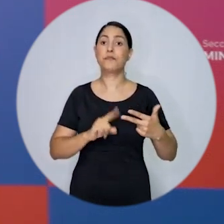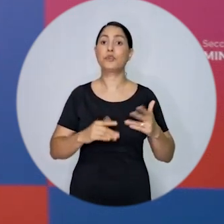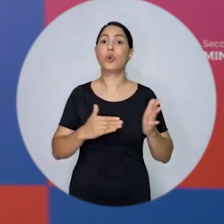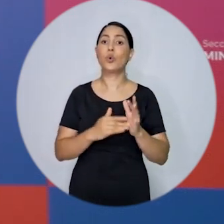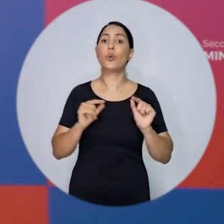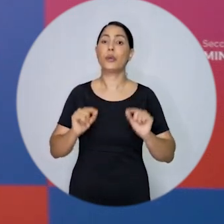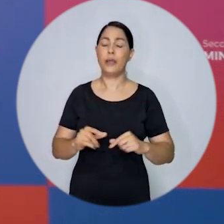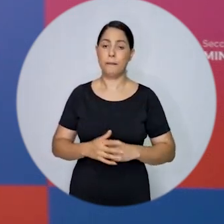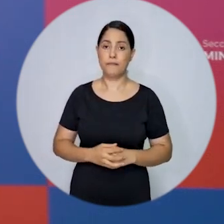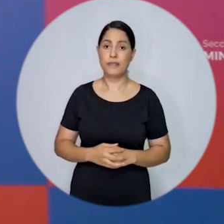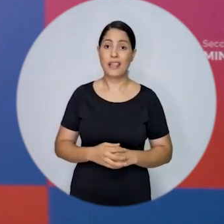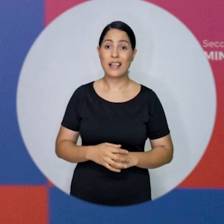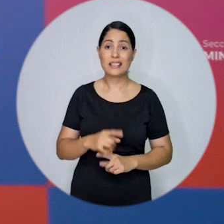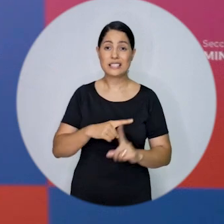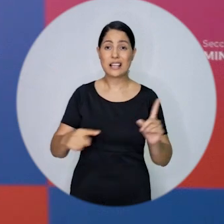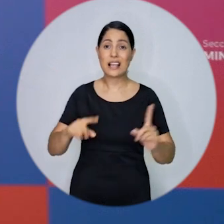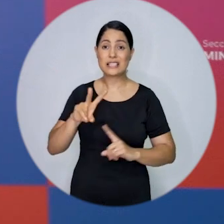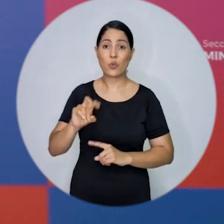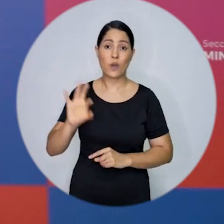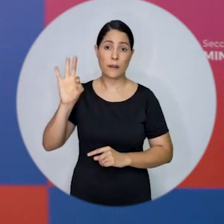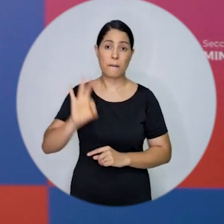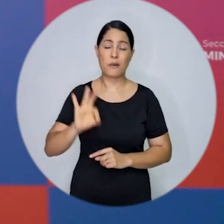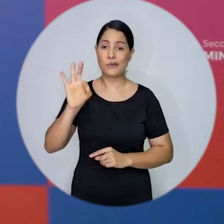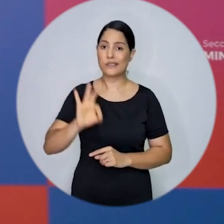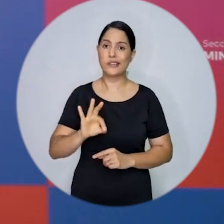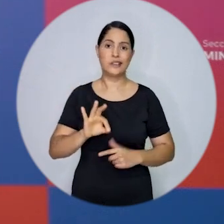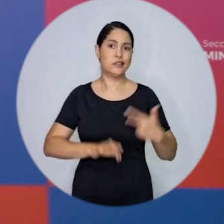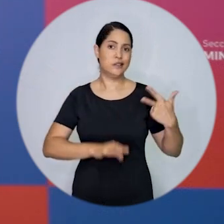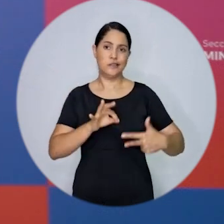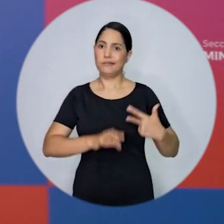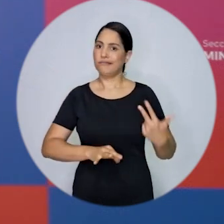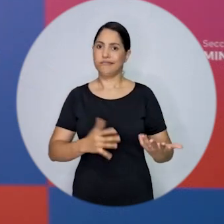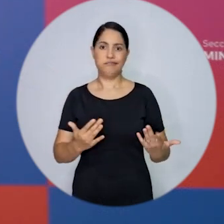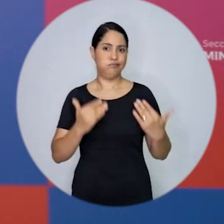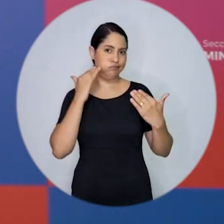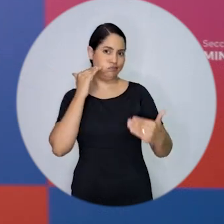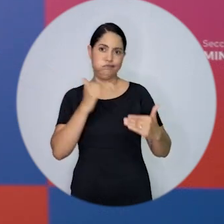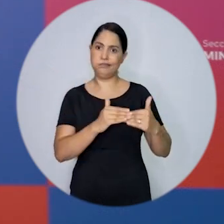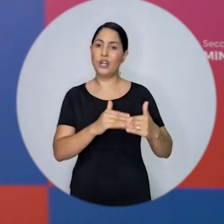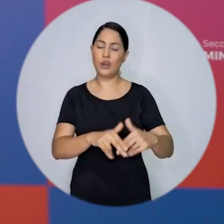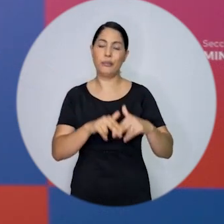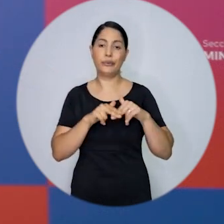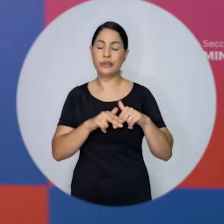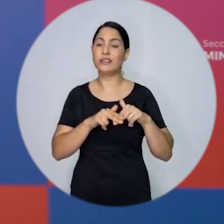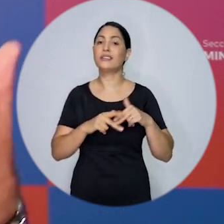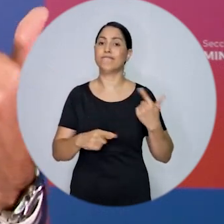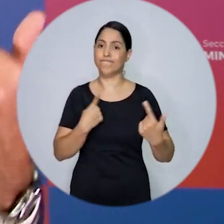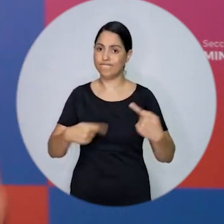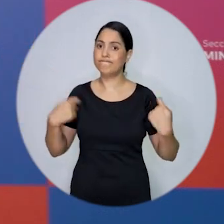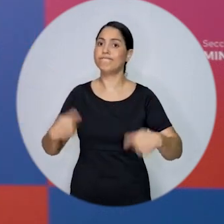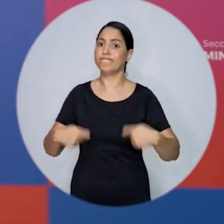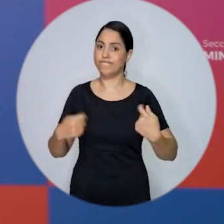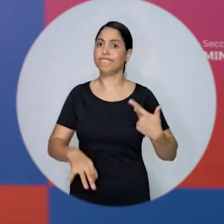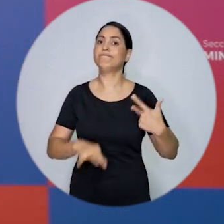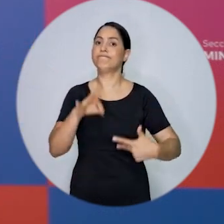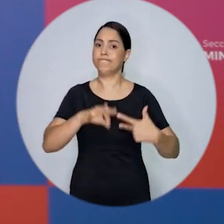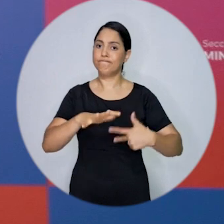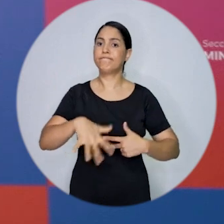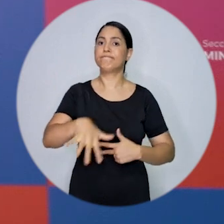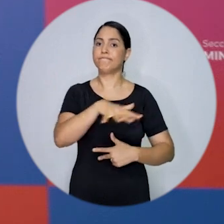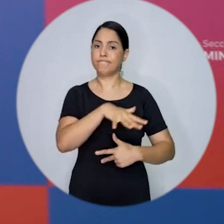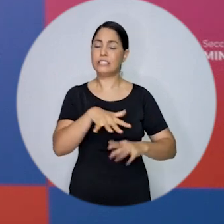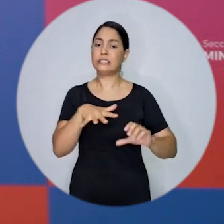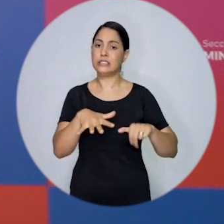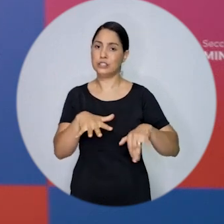por fim, mais da metade da advocacia avaliou mal a estrutura do judiciário, o que demonstra que precisamos dialogar cada